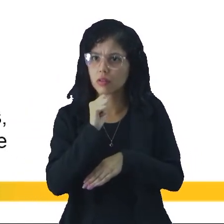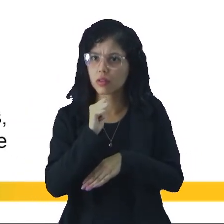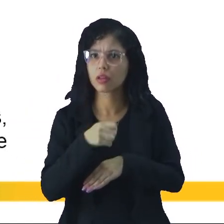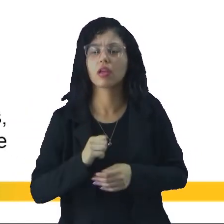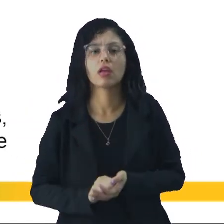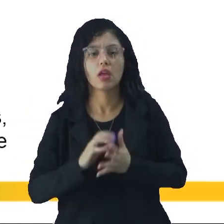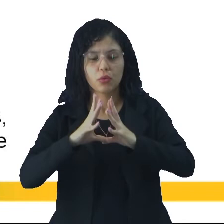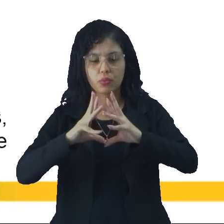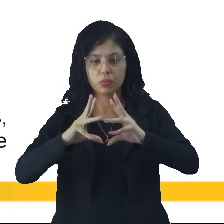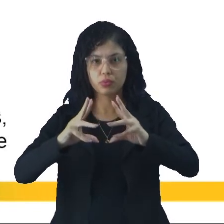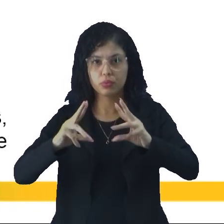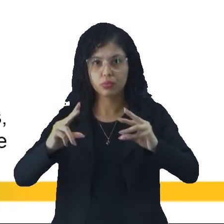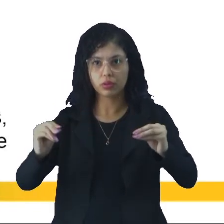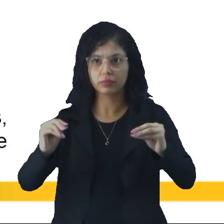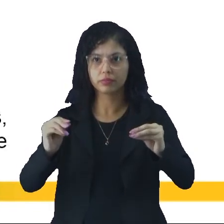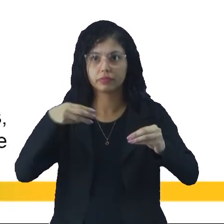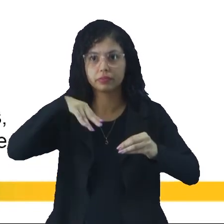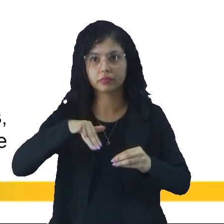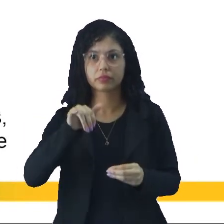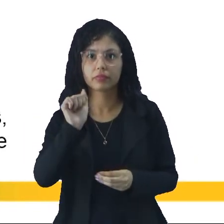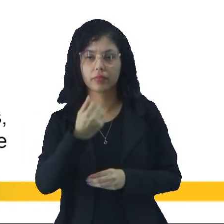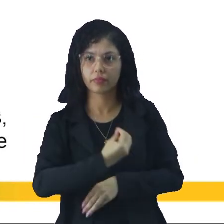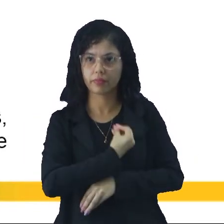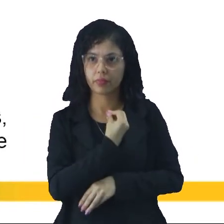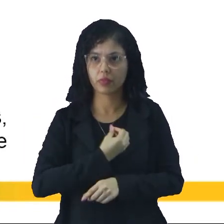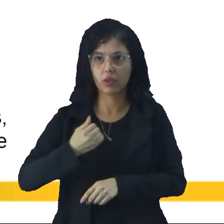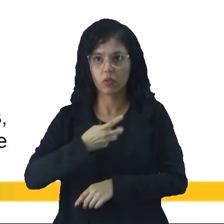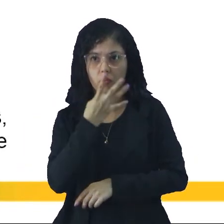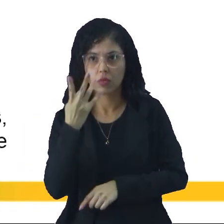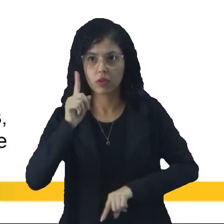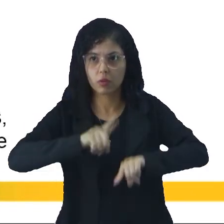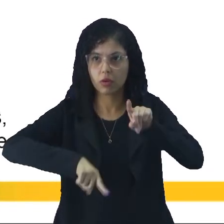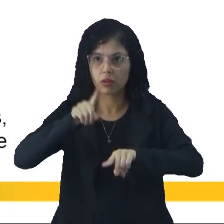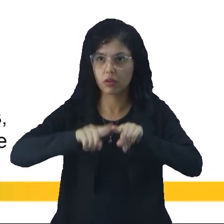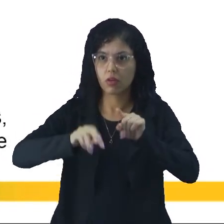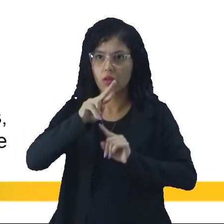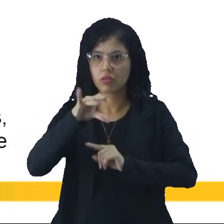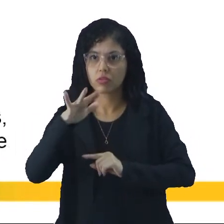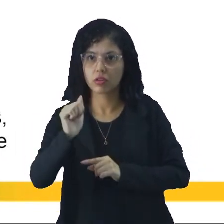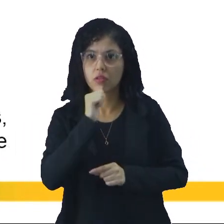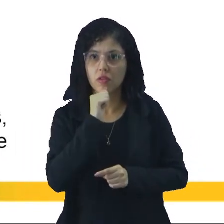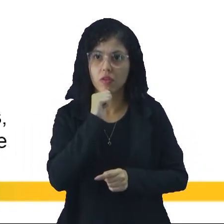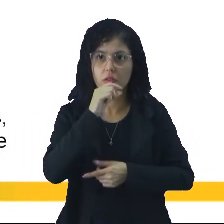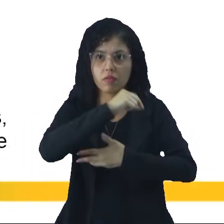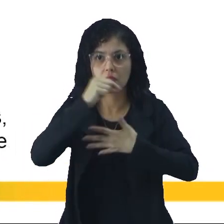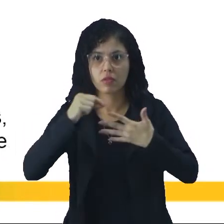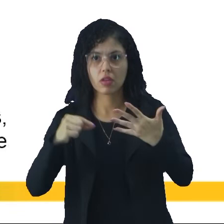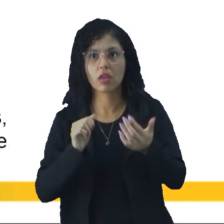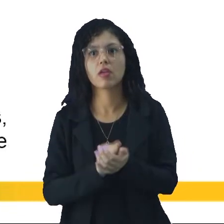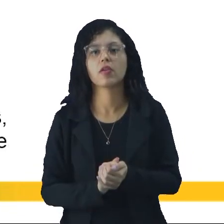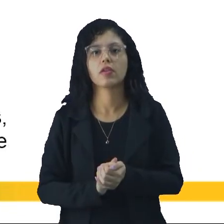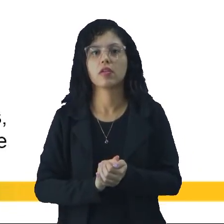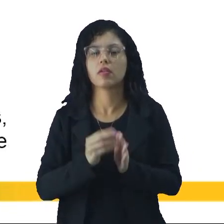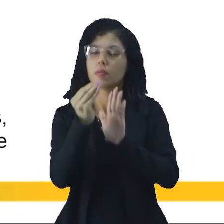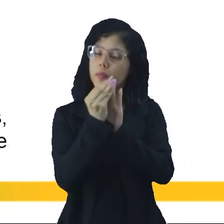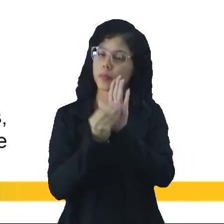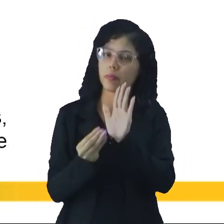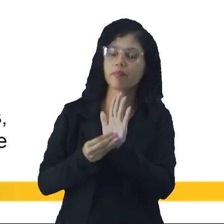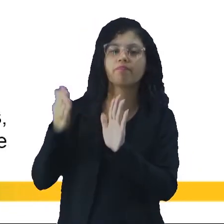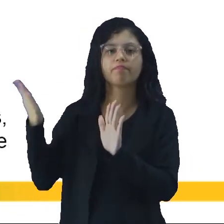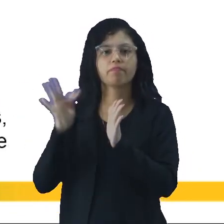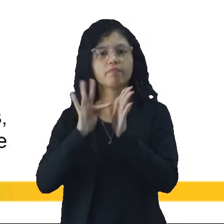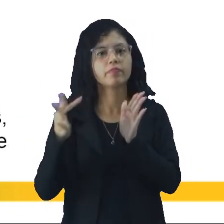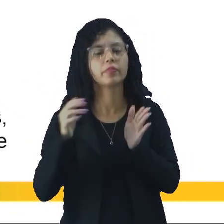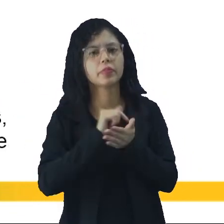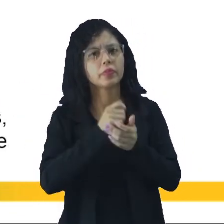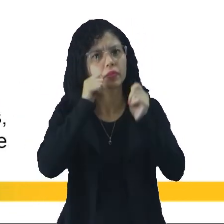se desintegre é chamado de meia-vida. A quantidade de material radioativo de determinado elemento é dado por essa função.